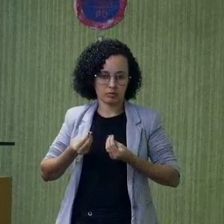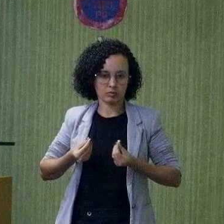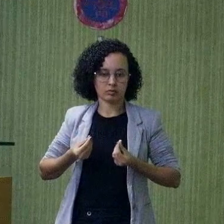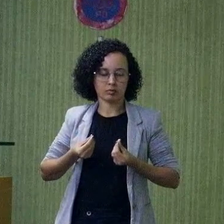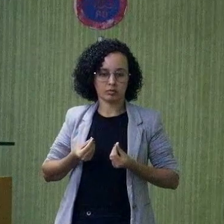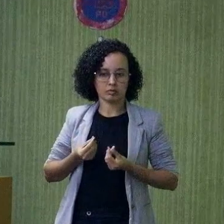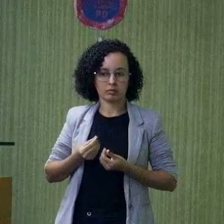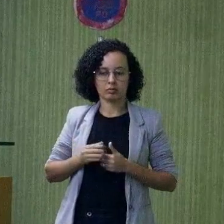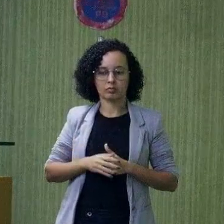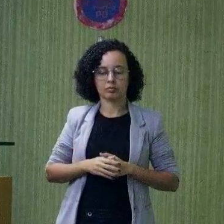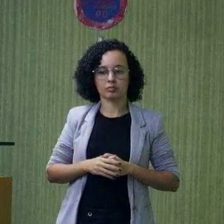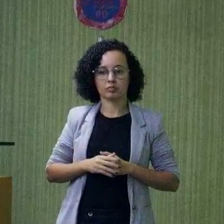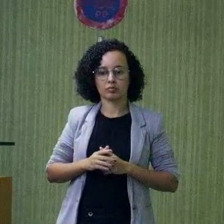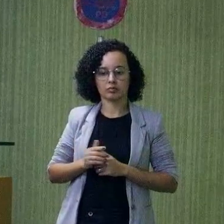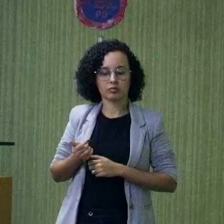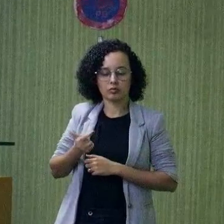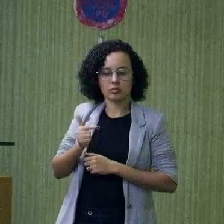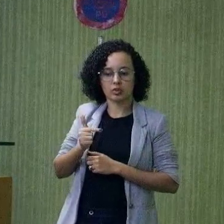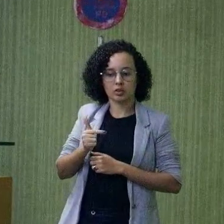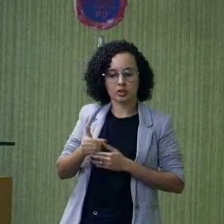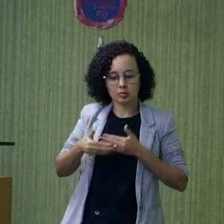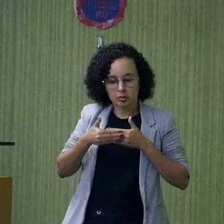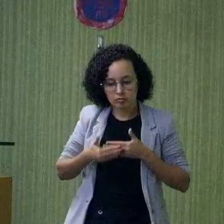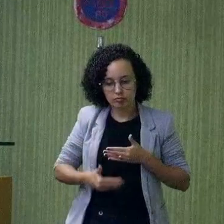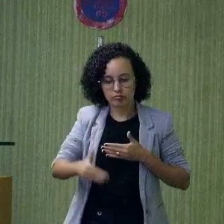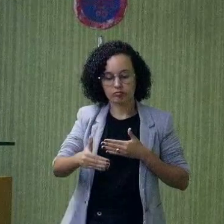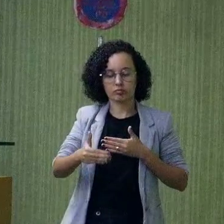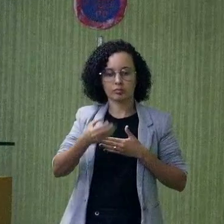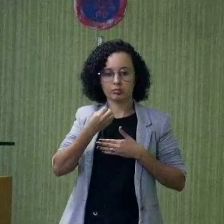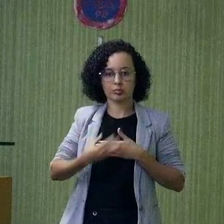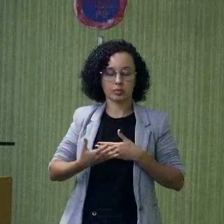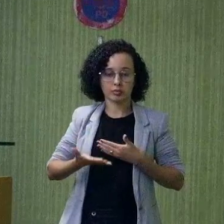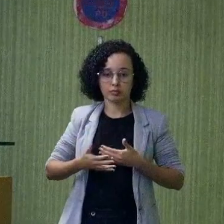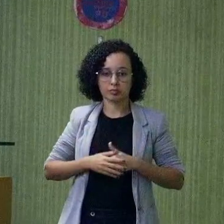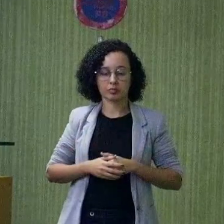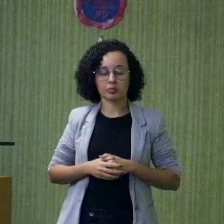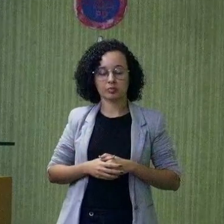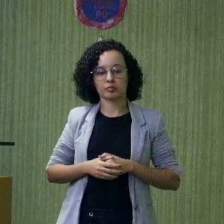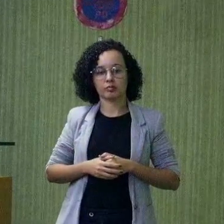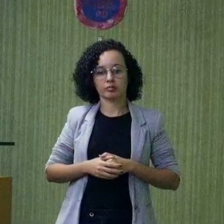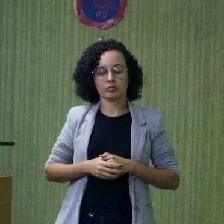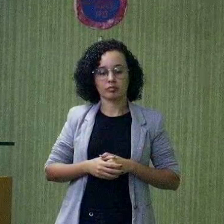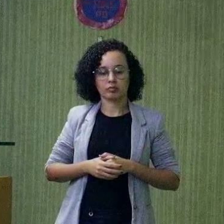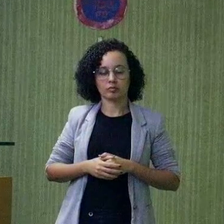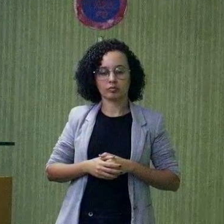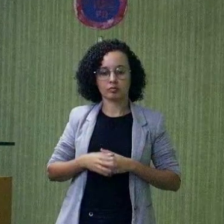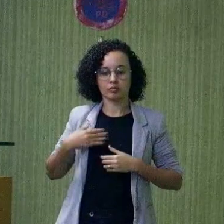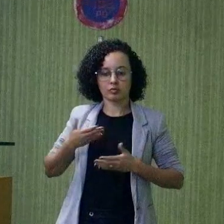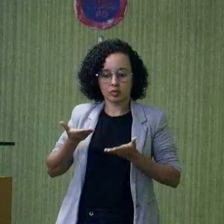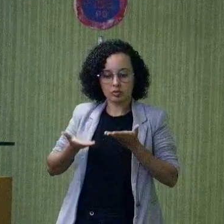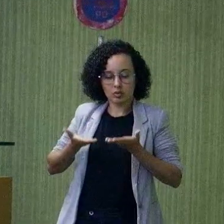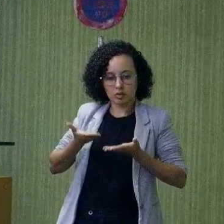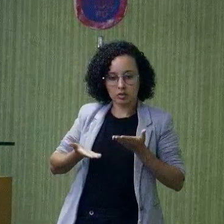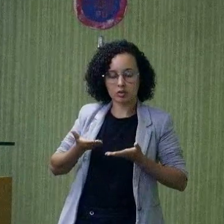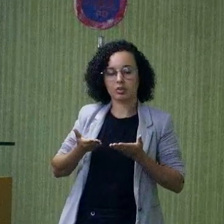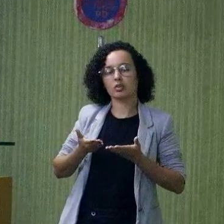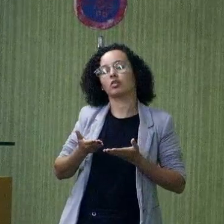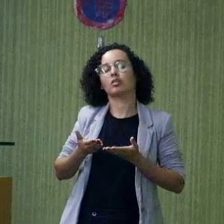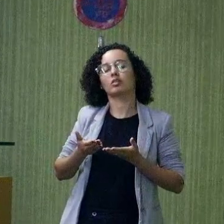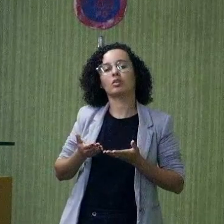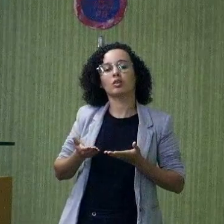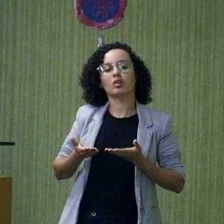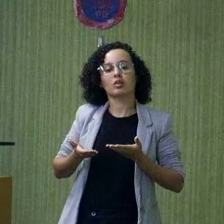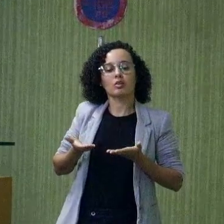eh avanços eh significativos né o equilíbrio entre responsabilidades federativas e o fluxo